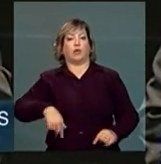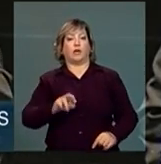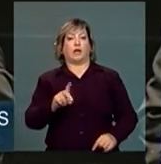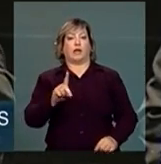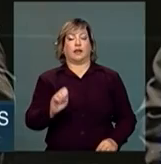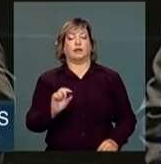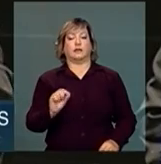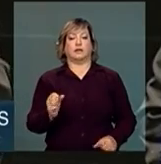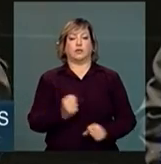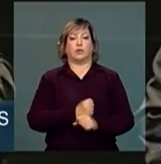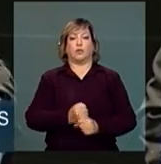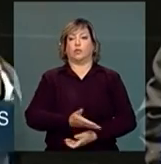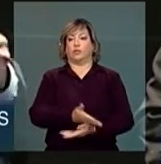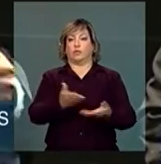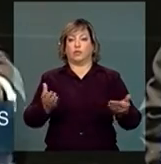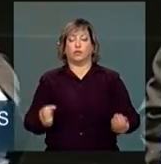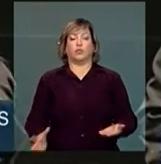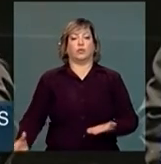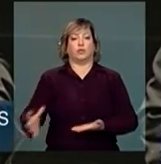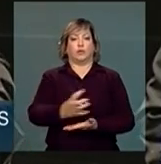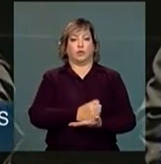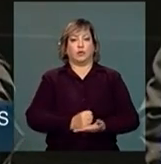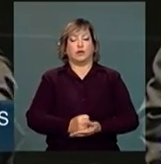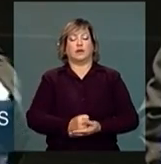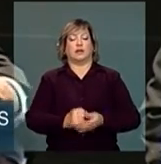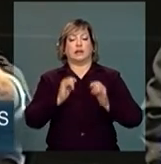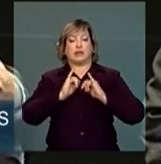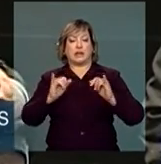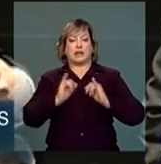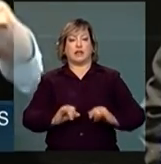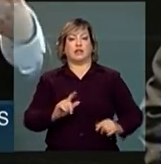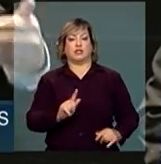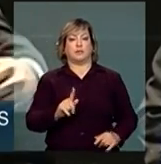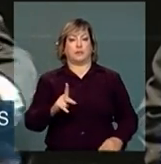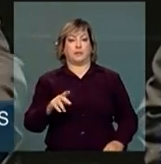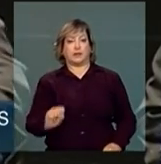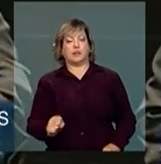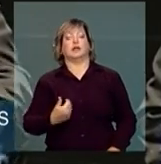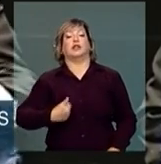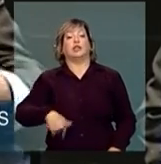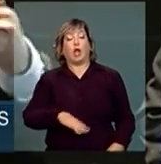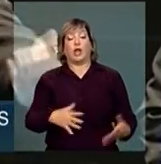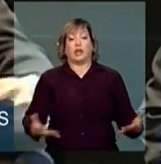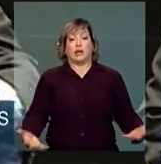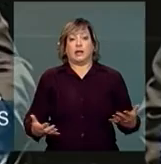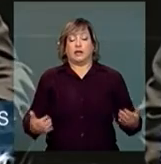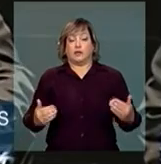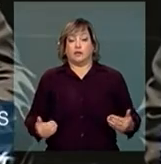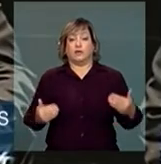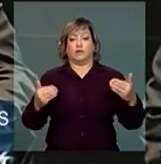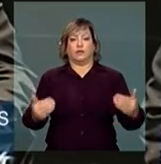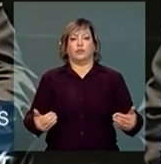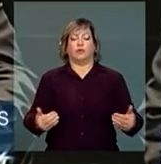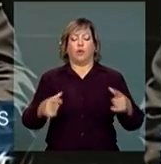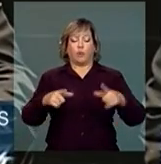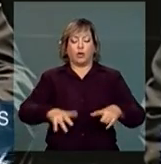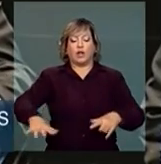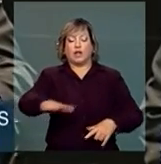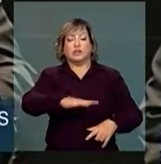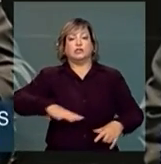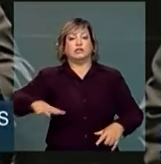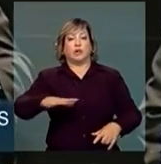infraestrutura de captação de dados de GPS, nós pretendemos, fundamentalmente, avançar em regiões